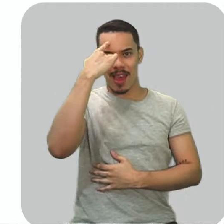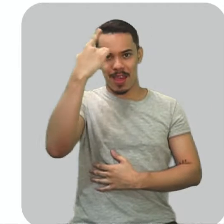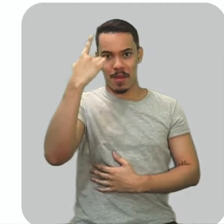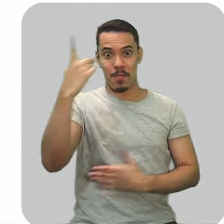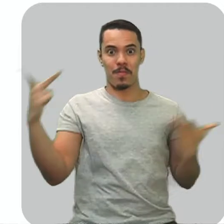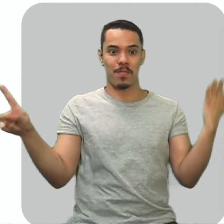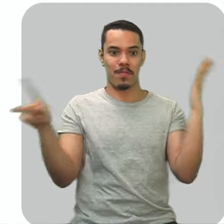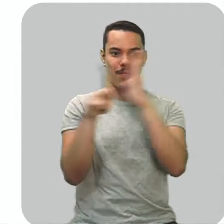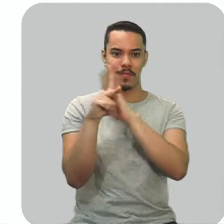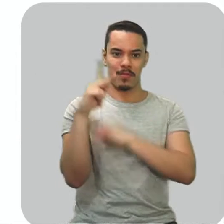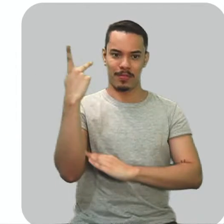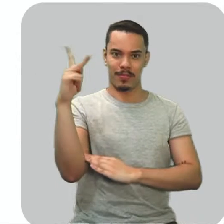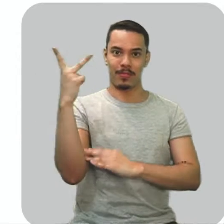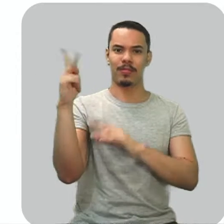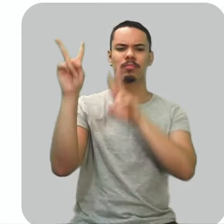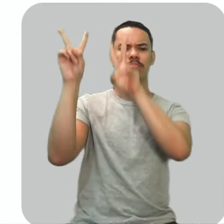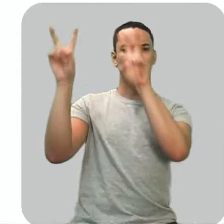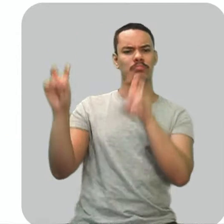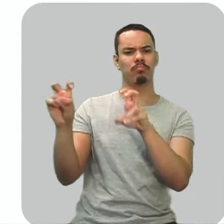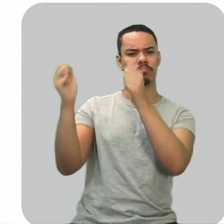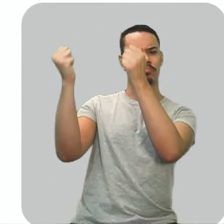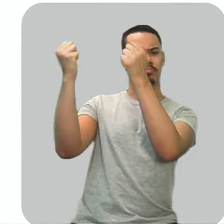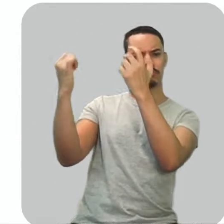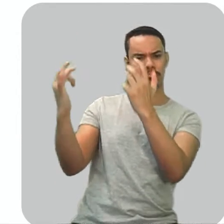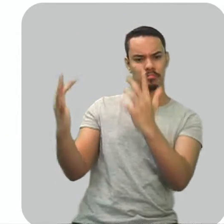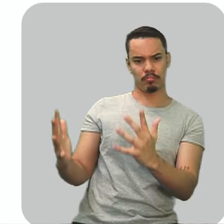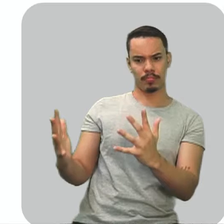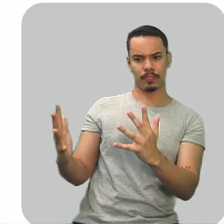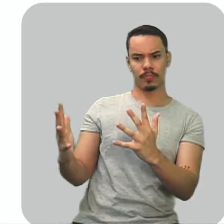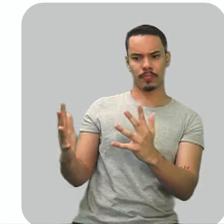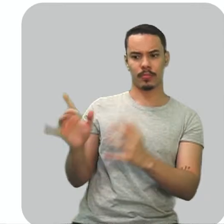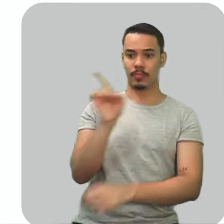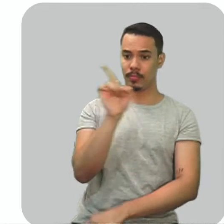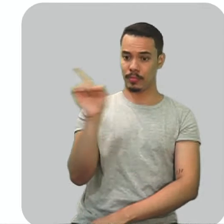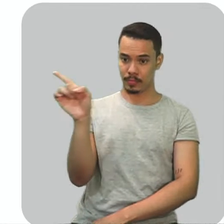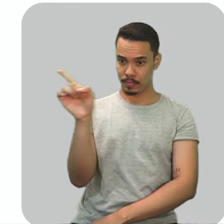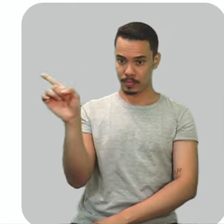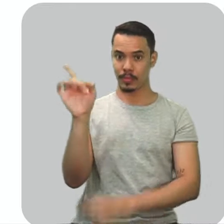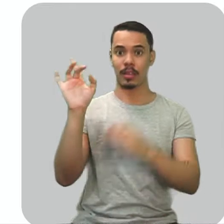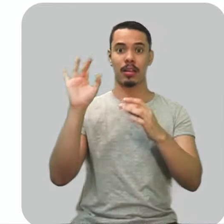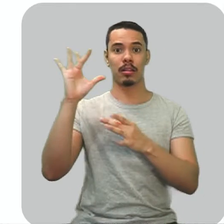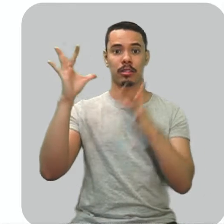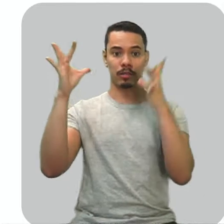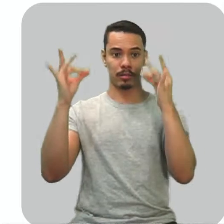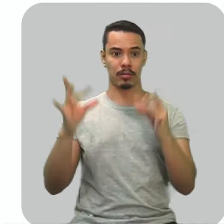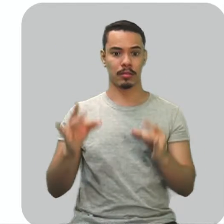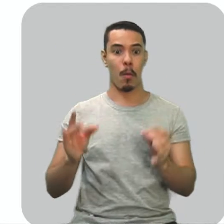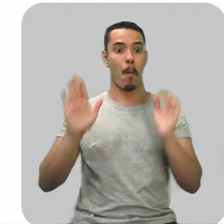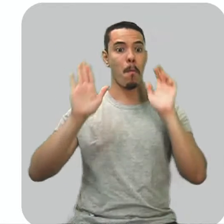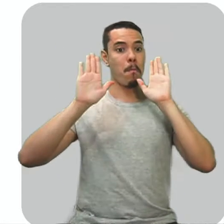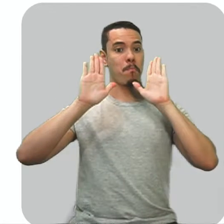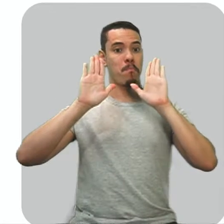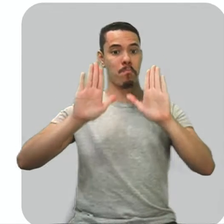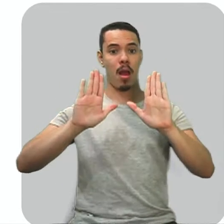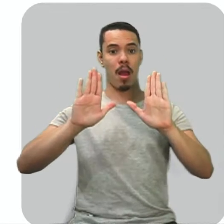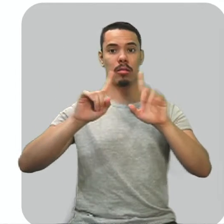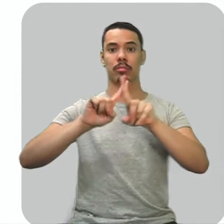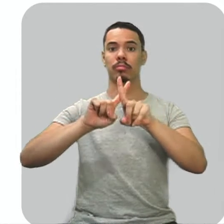dessa desse termo que tá gripada aí ó em destaque mas